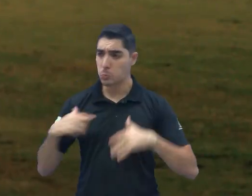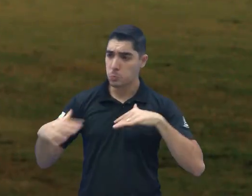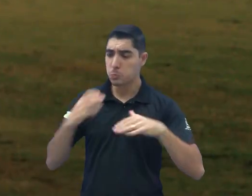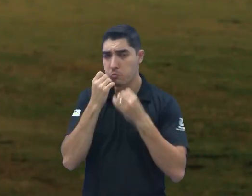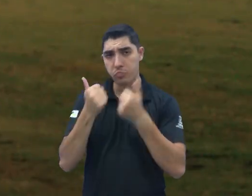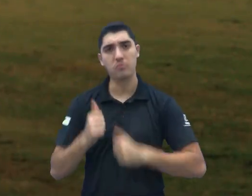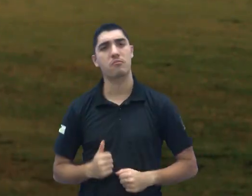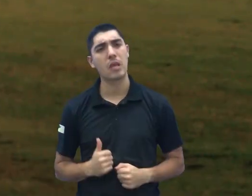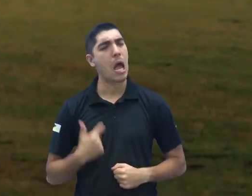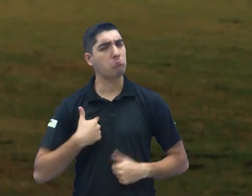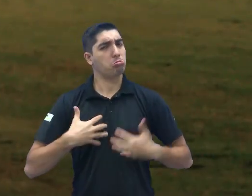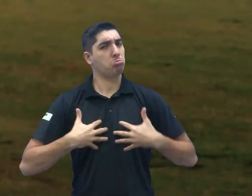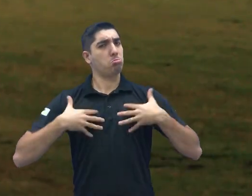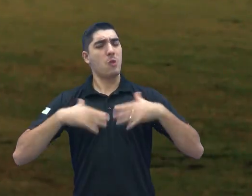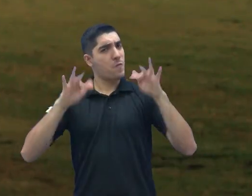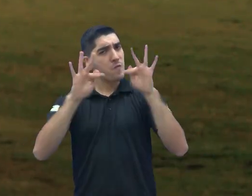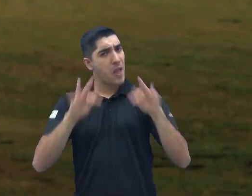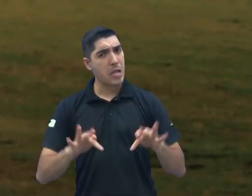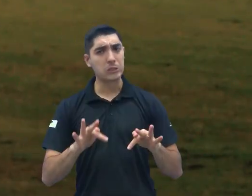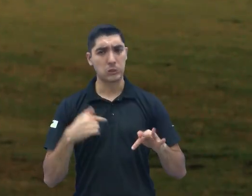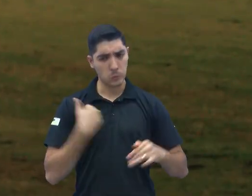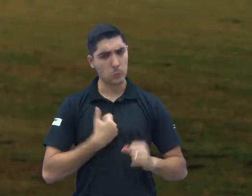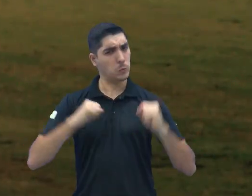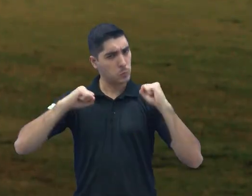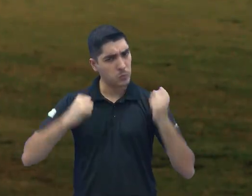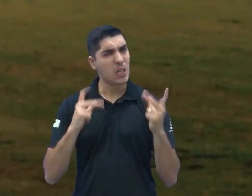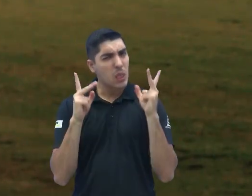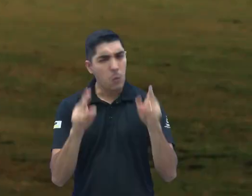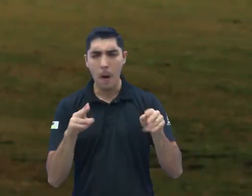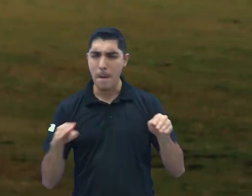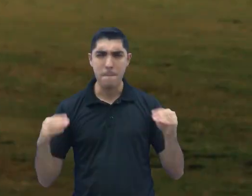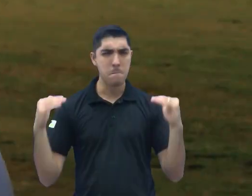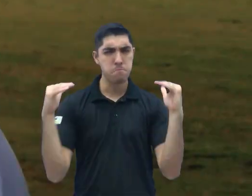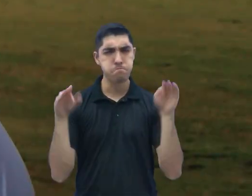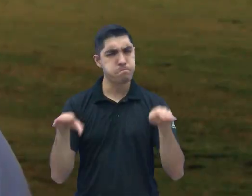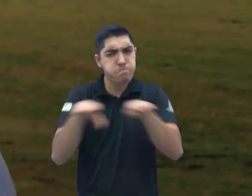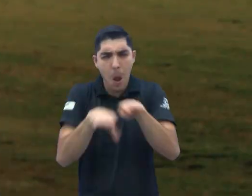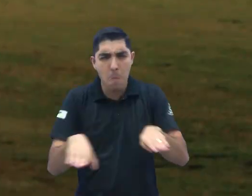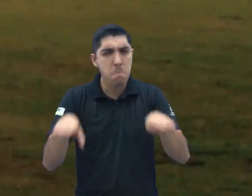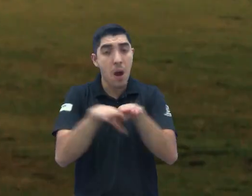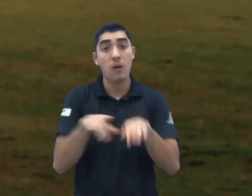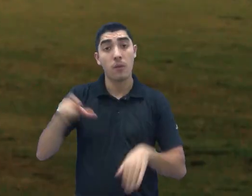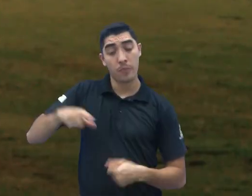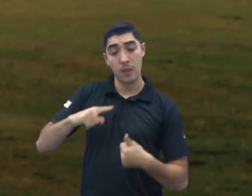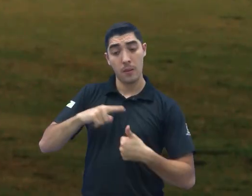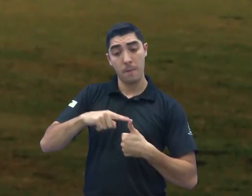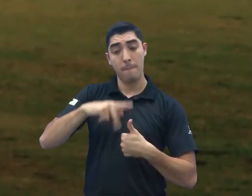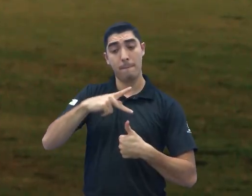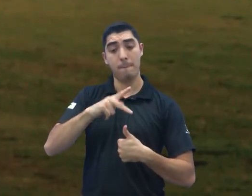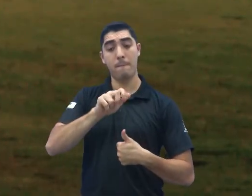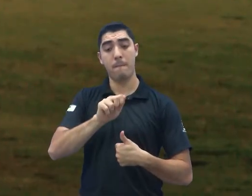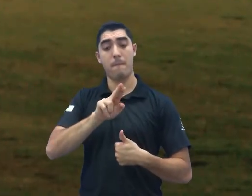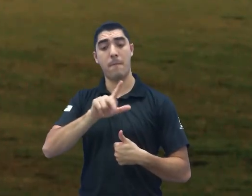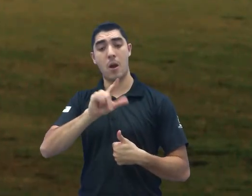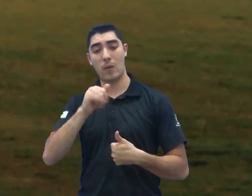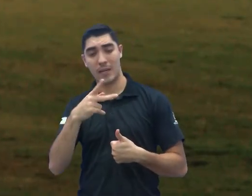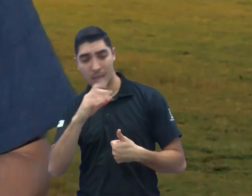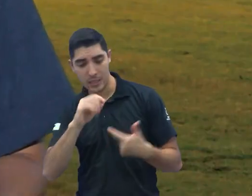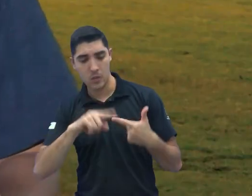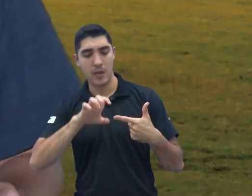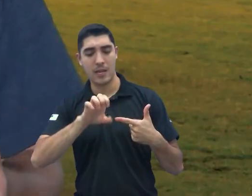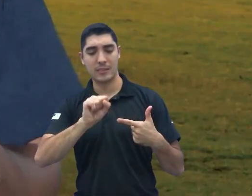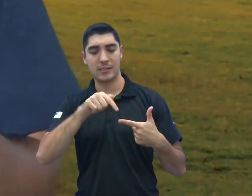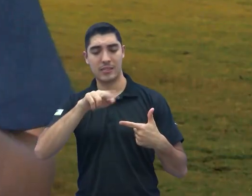a gente apresentou, né? Jogamos aí de igual para igual, tivemos chances claras com o Paulinho, com o próprio esquerda. Foi uma experiência incrível para